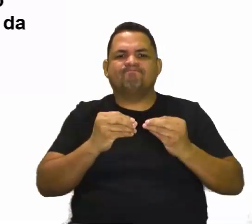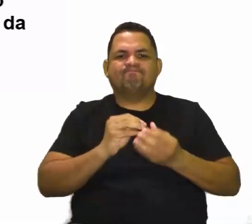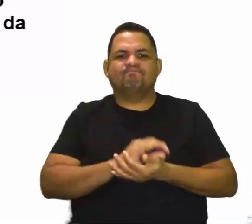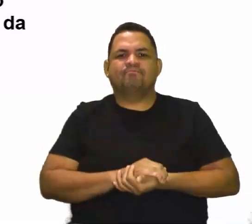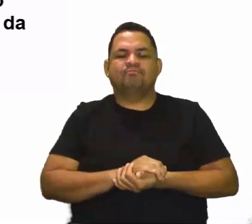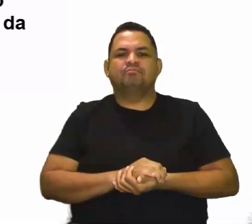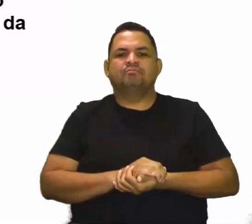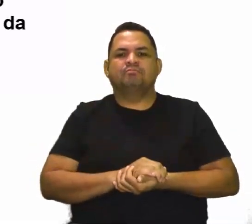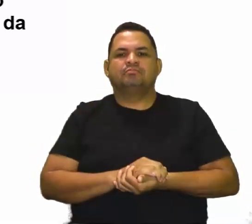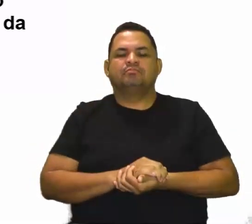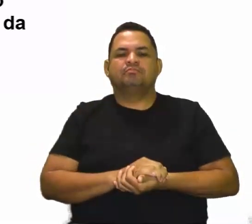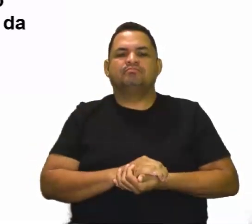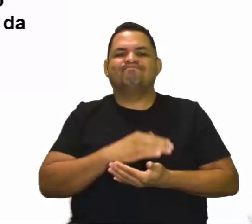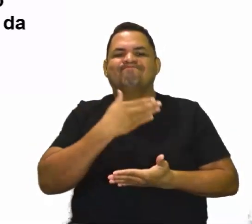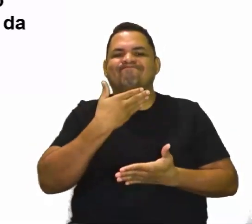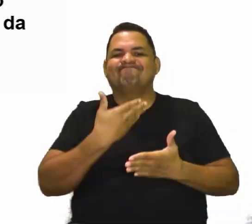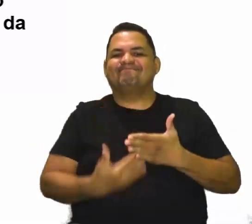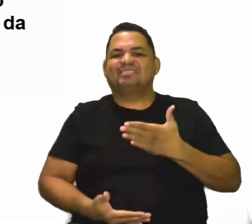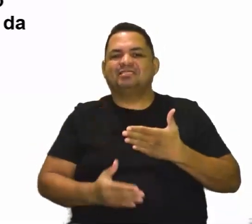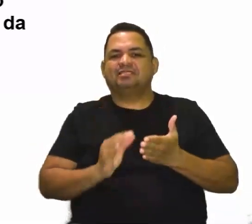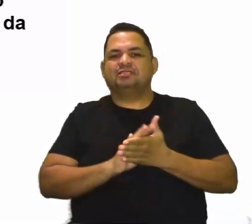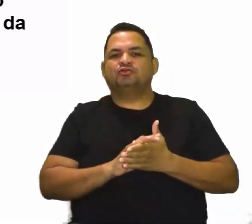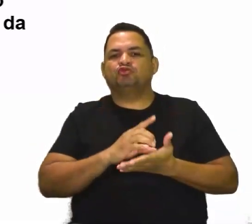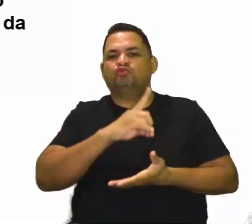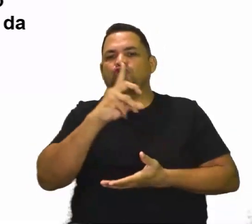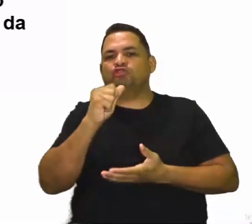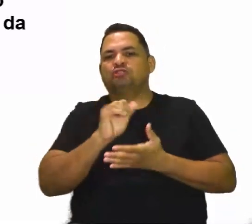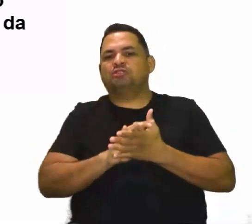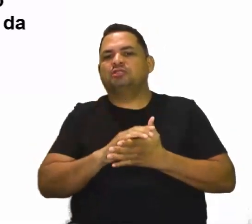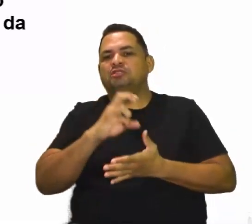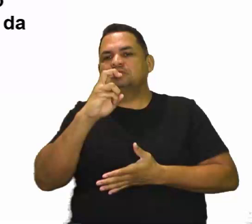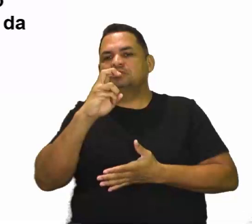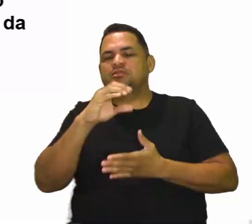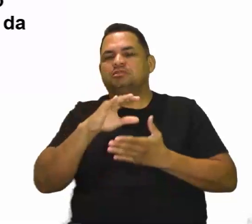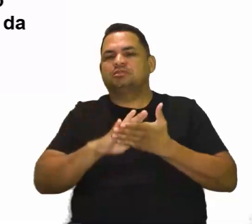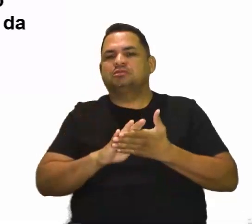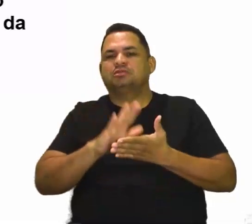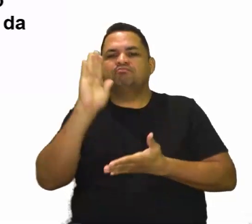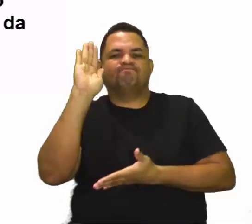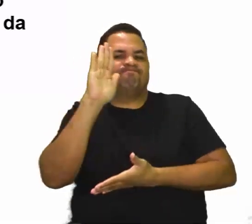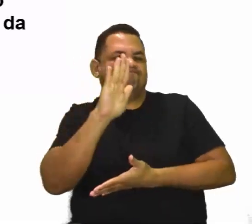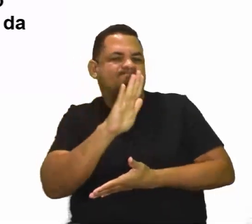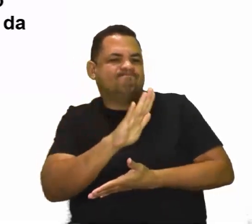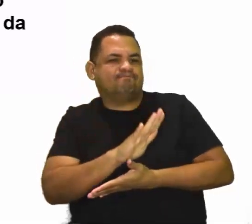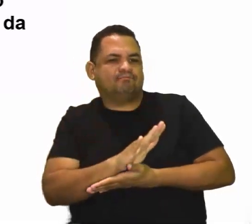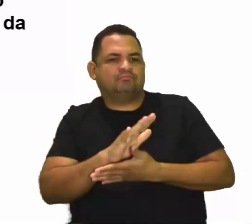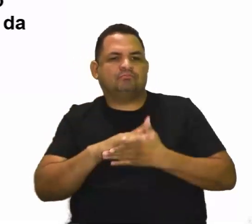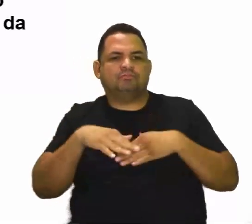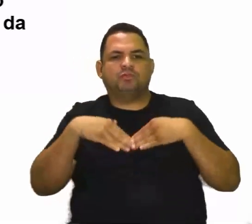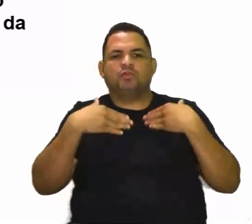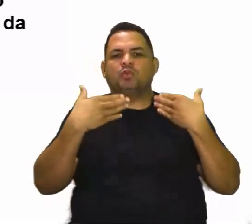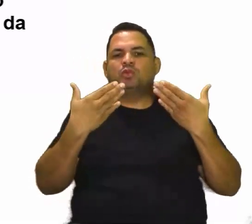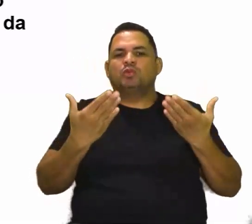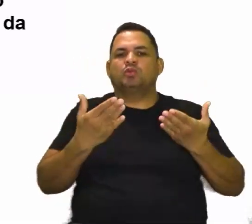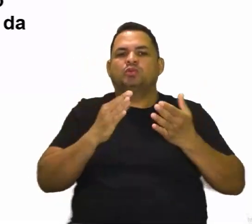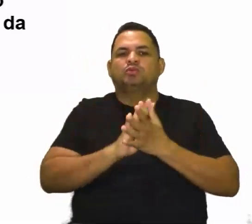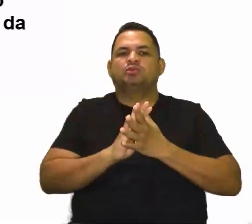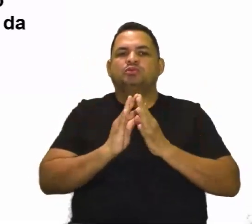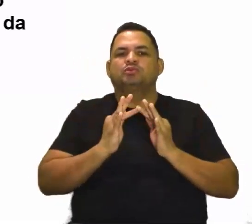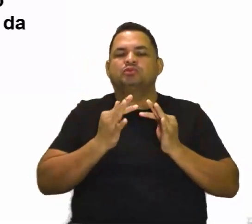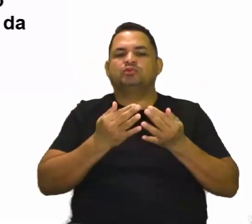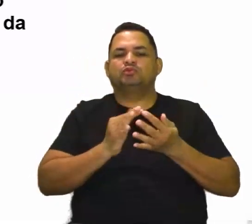termo. Caiu no dia 5, ao entardecer, quando caíram seus